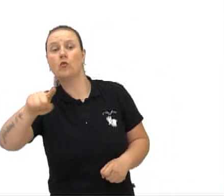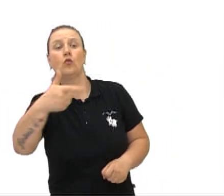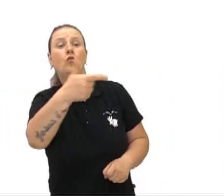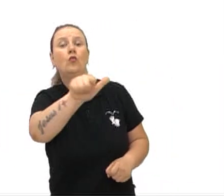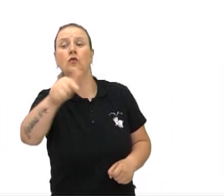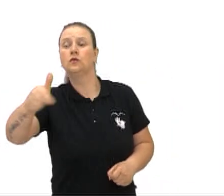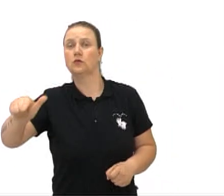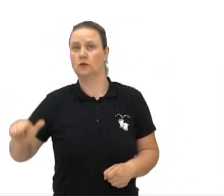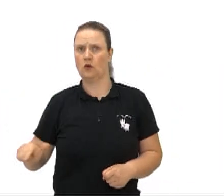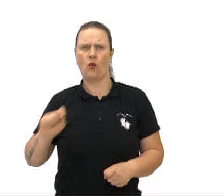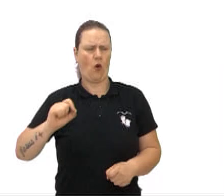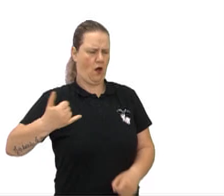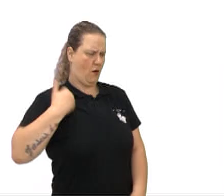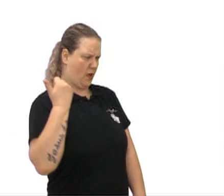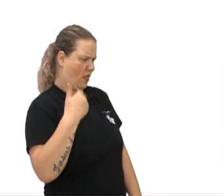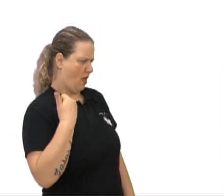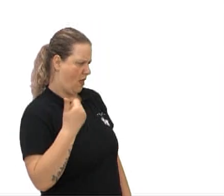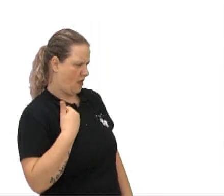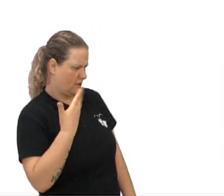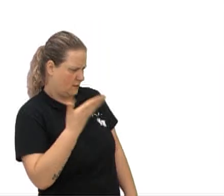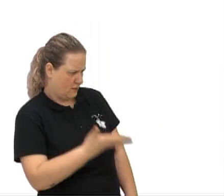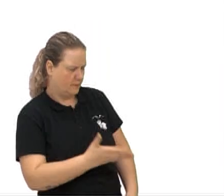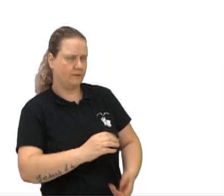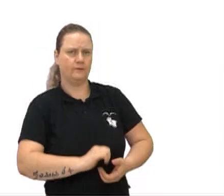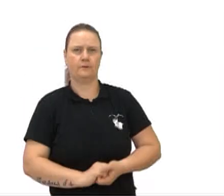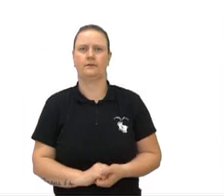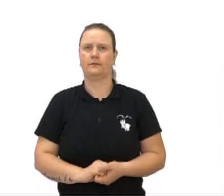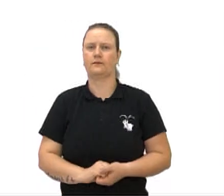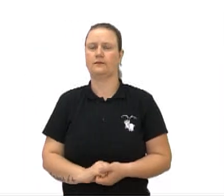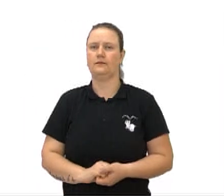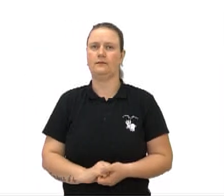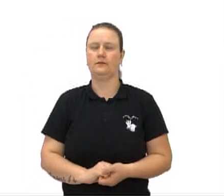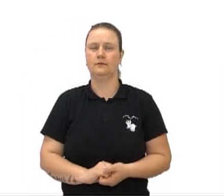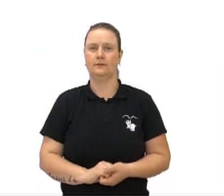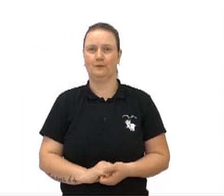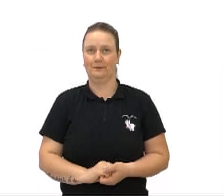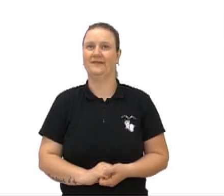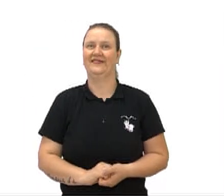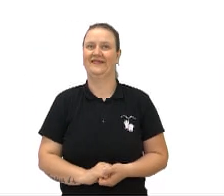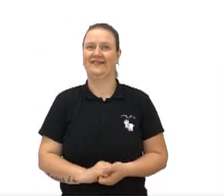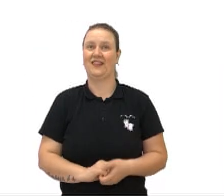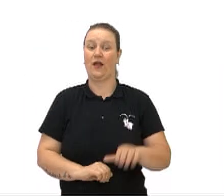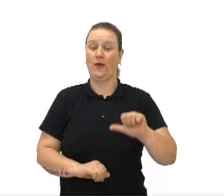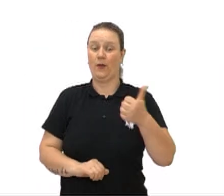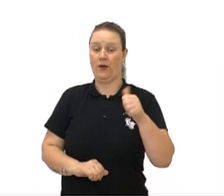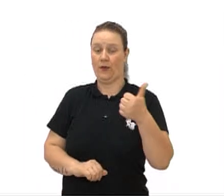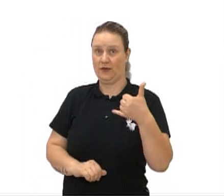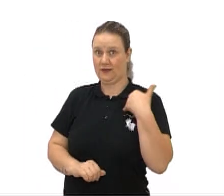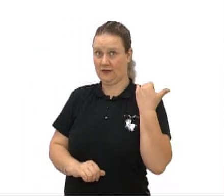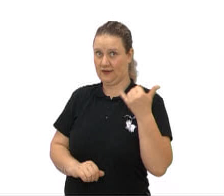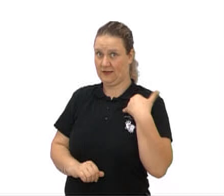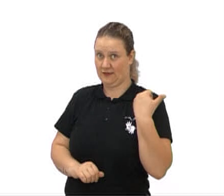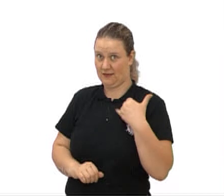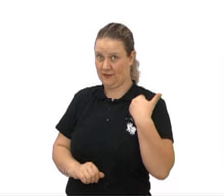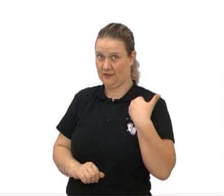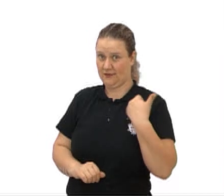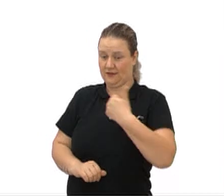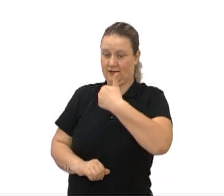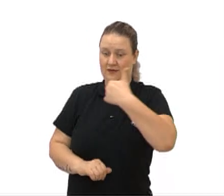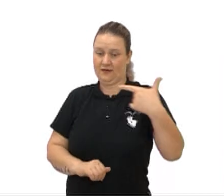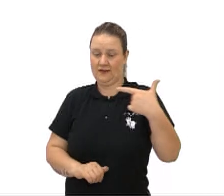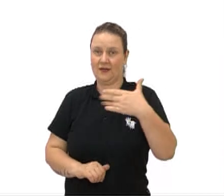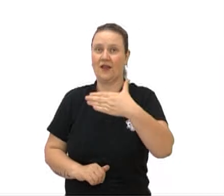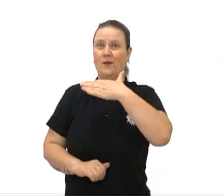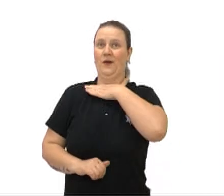¿Cuántos años tienes, Pedro? Tengo 11. ¿Y vosotros? Yo cumplo 12 en marzo.